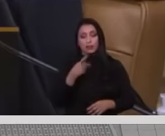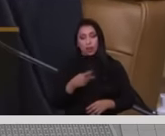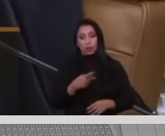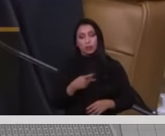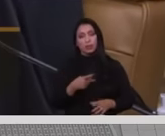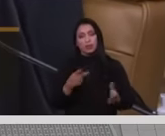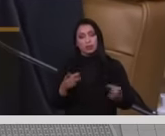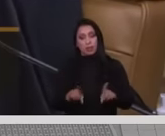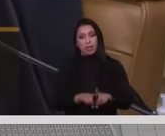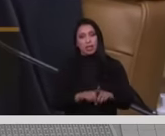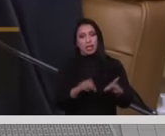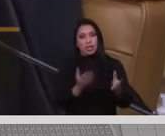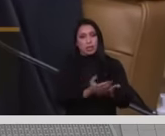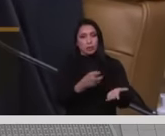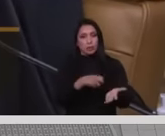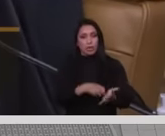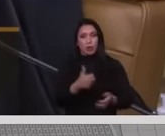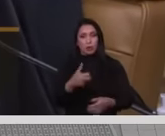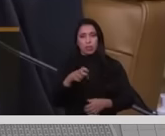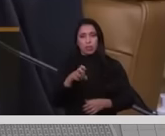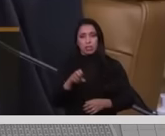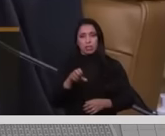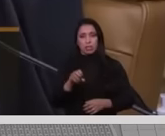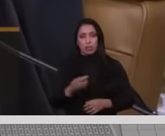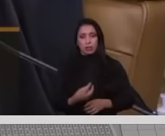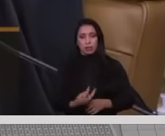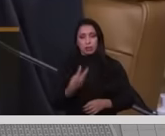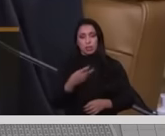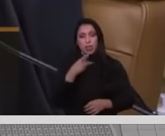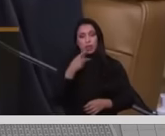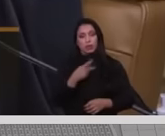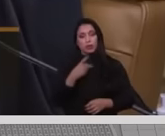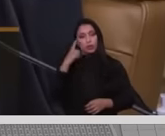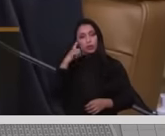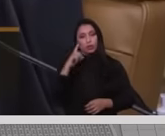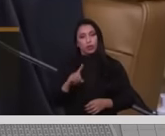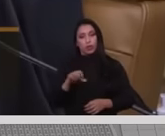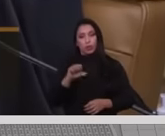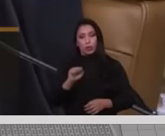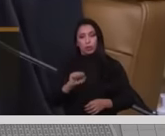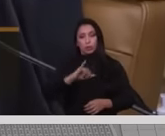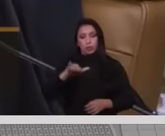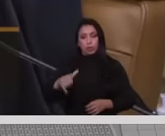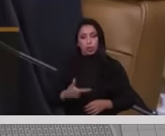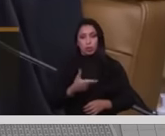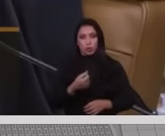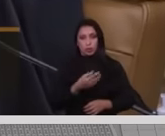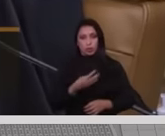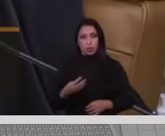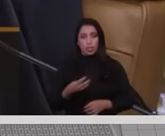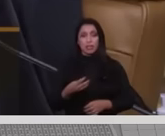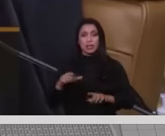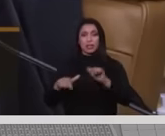Moraes e do Zanin, ele começou o voto dele falando da necessidade de ter a individualização da pena, né? A individualização